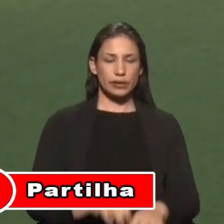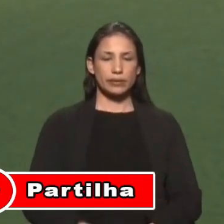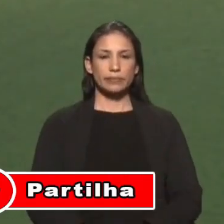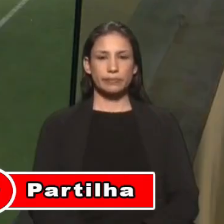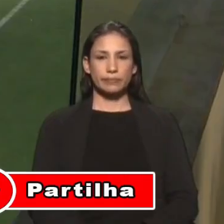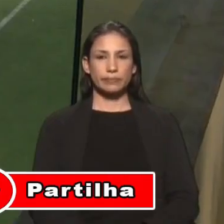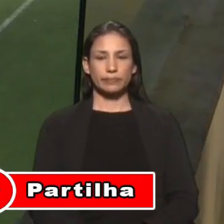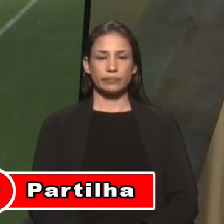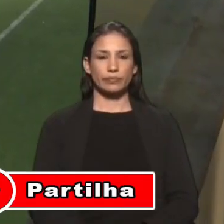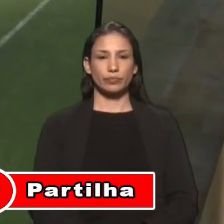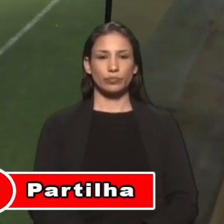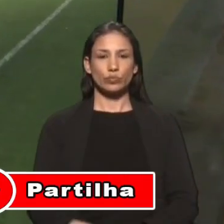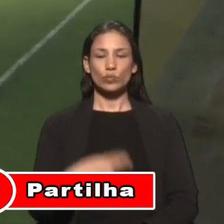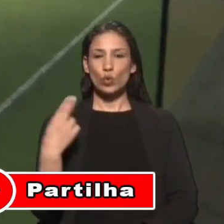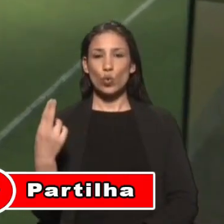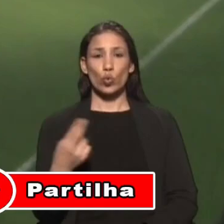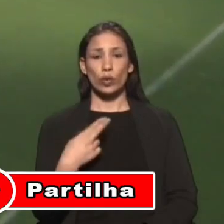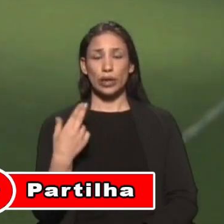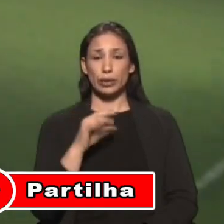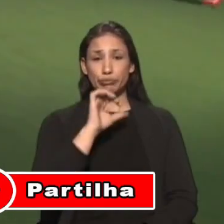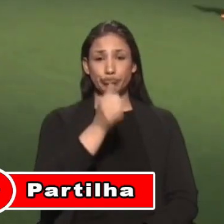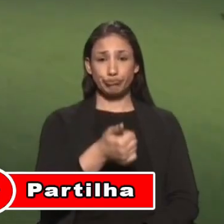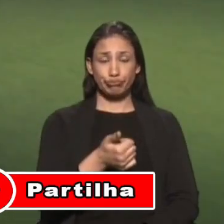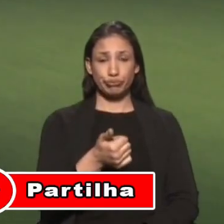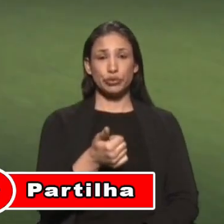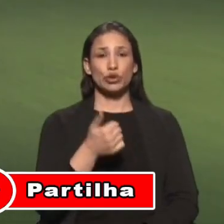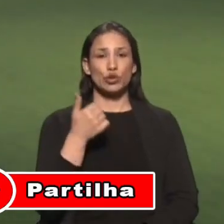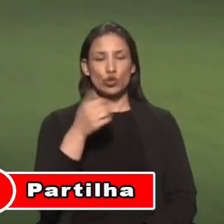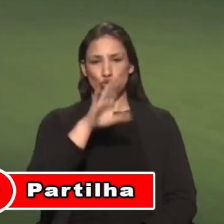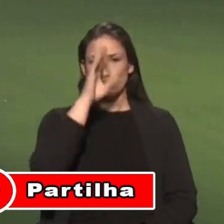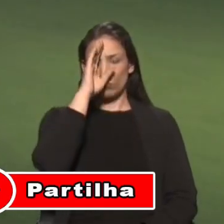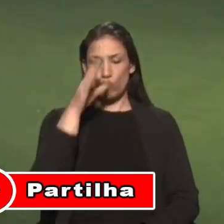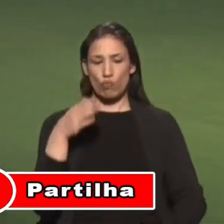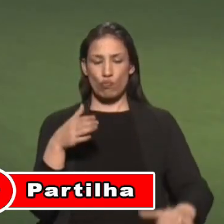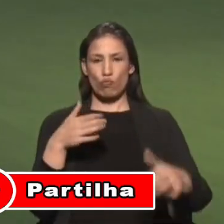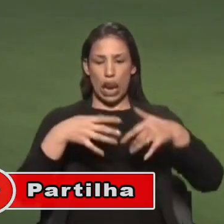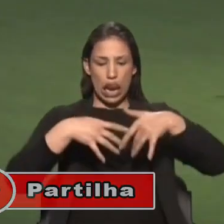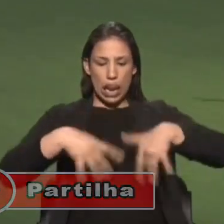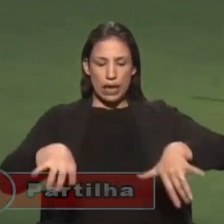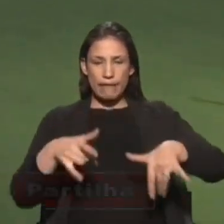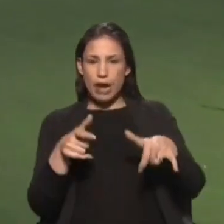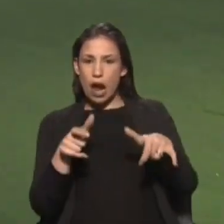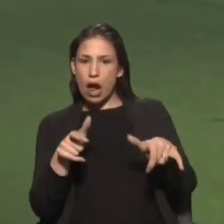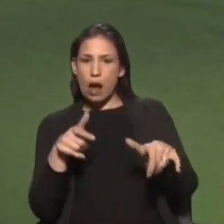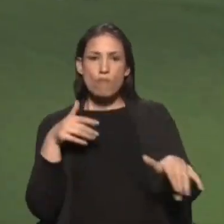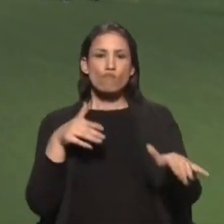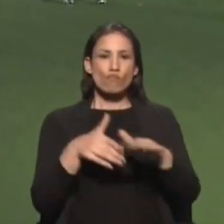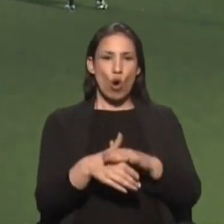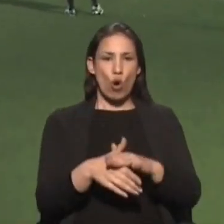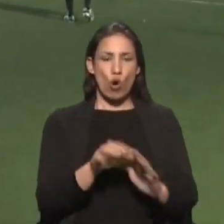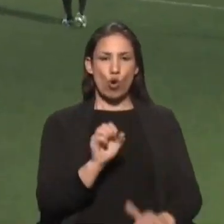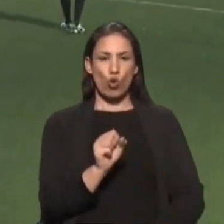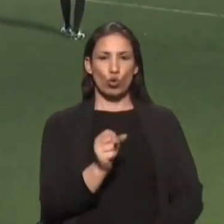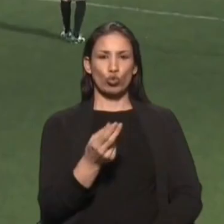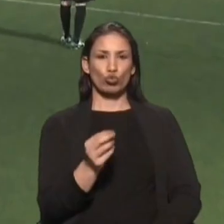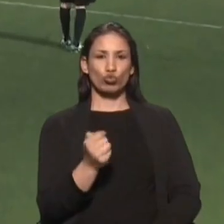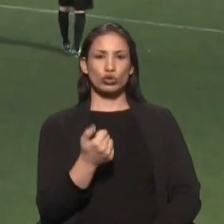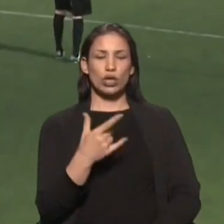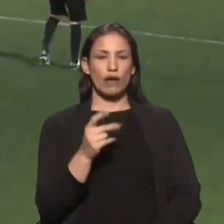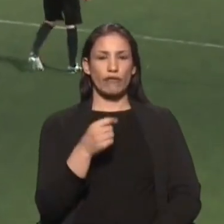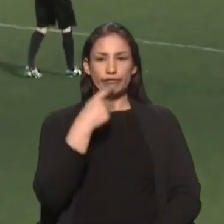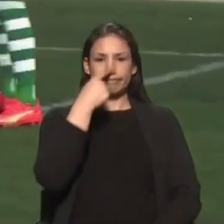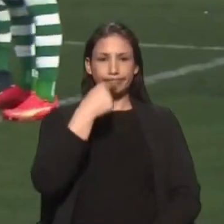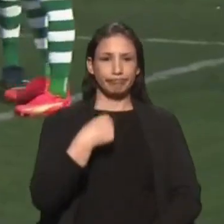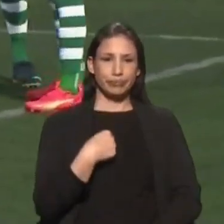Não marcou o União, marcou o Sporting Ideal. Livre aparentemente controlado, mas Gustavo teve má abordagem ao lance.